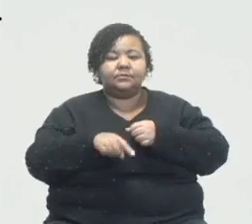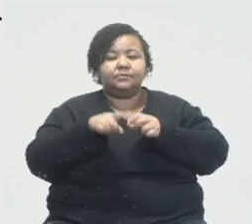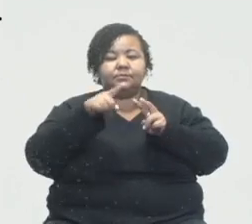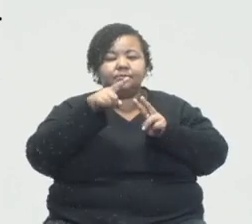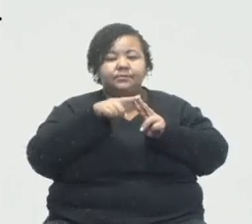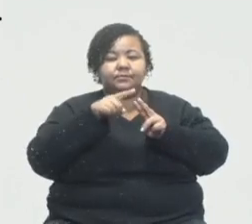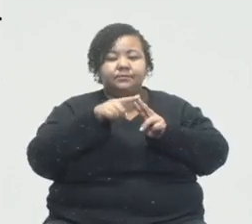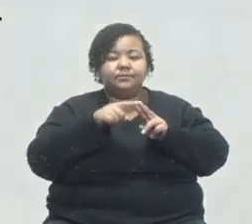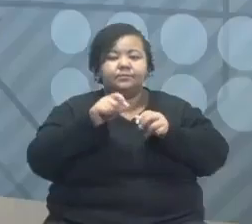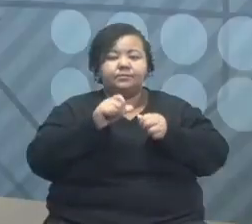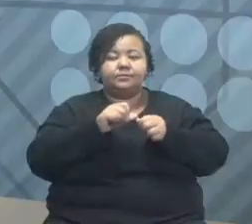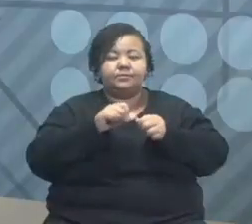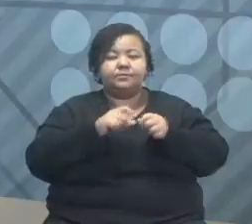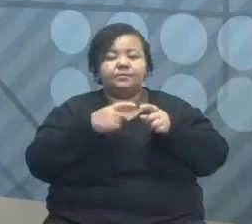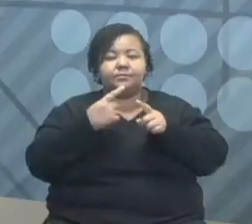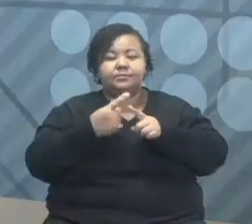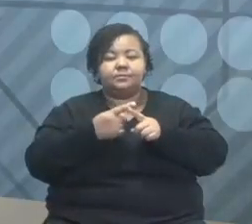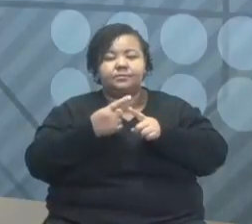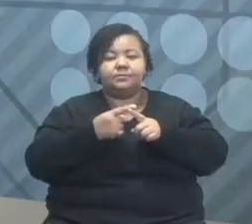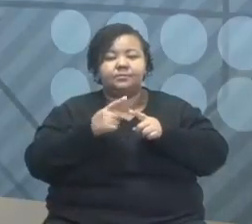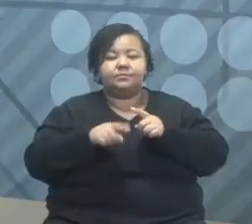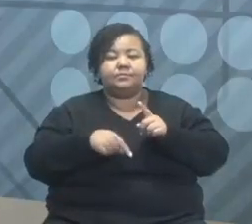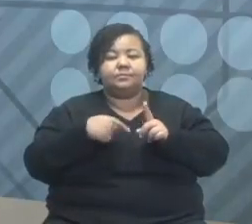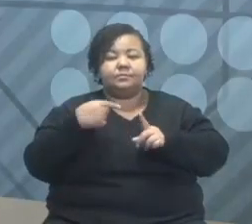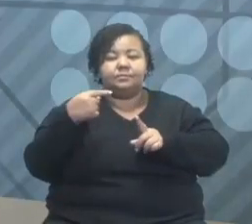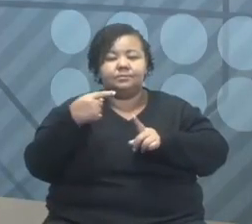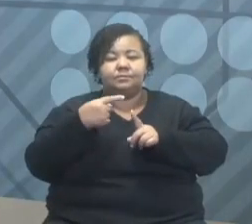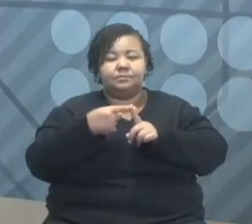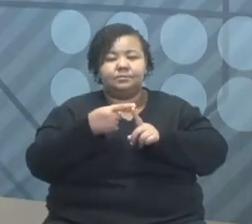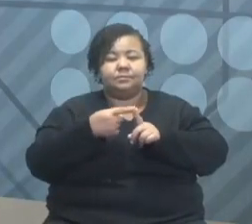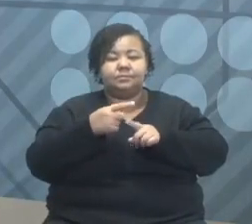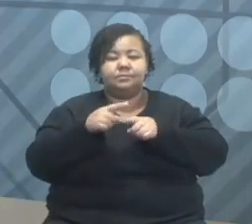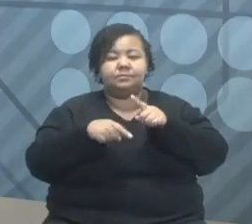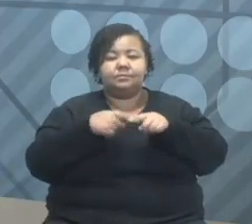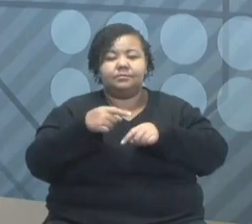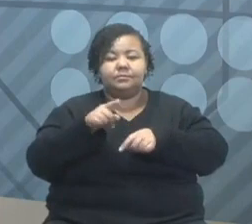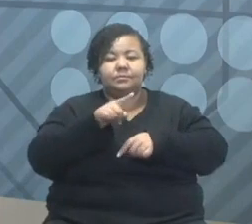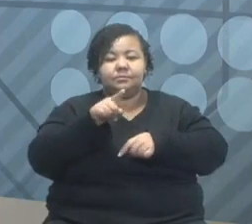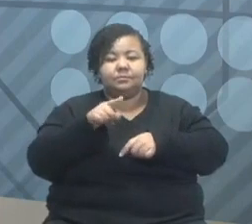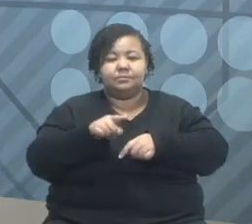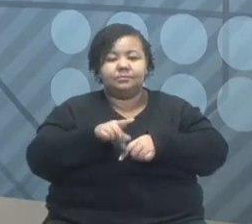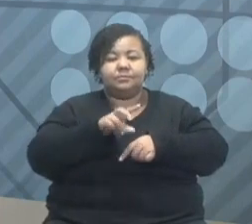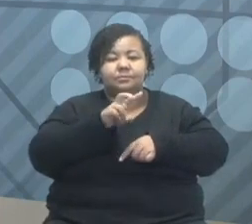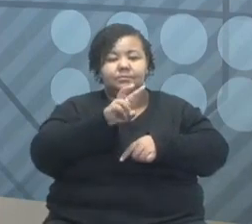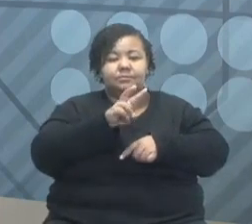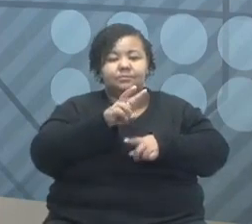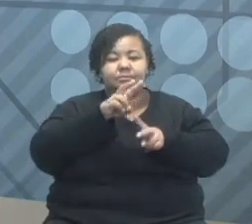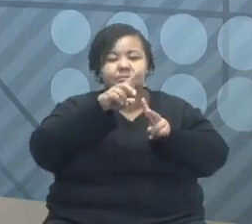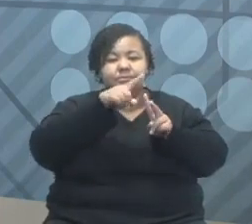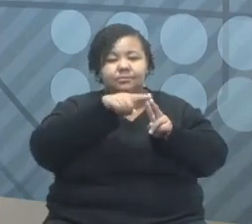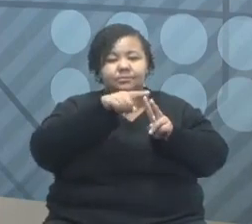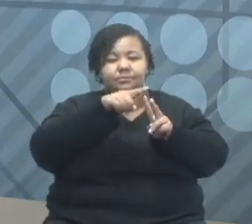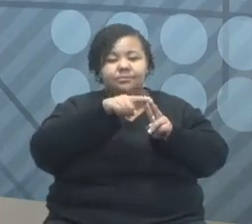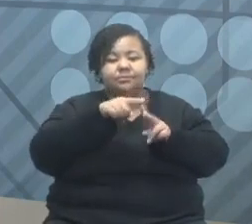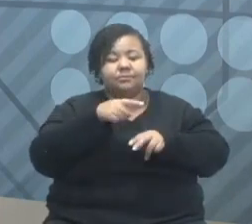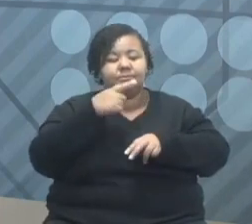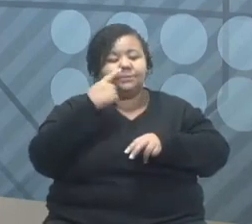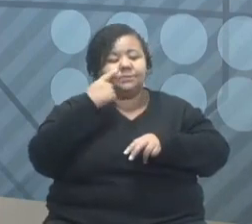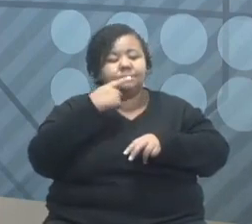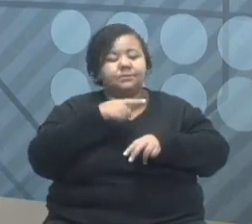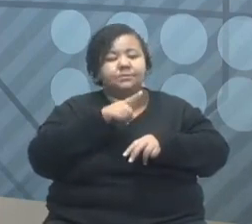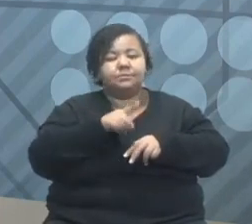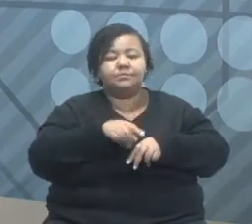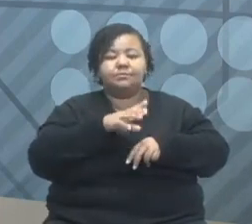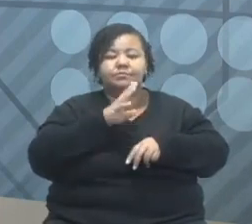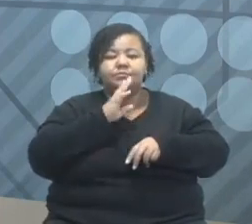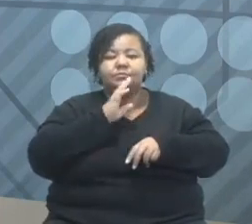vai realizar a multiplicação, vai realizar a adição e depois teremos uma igualdade de vetores. Então, você emprega os conhecimentos necessários